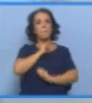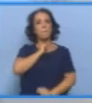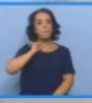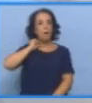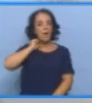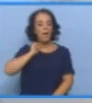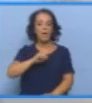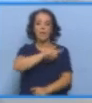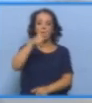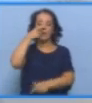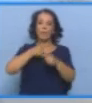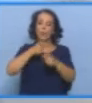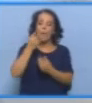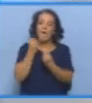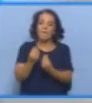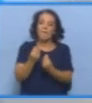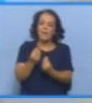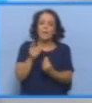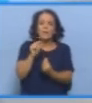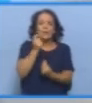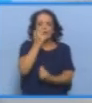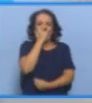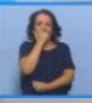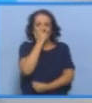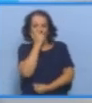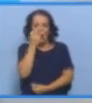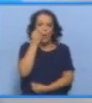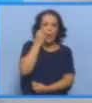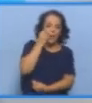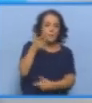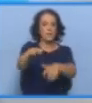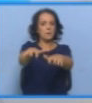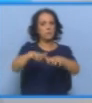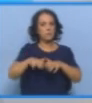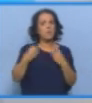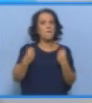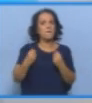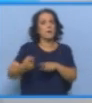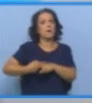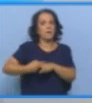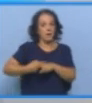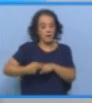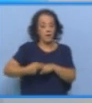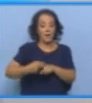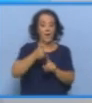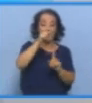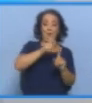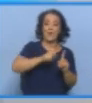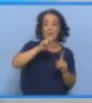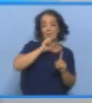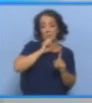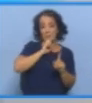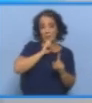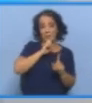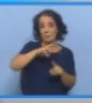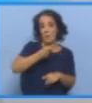era acarinhado e ao mesmo tempo com algo de curiosidade. Assim, uma assembleia muito assim, interessante, e em que o Dom Manuel Martins, de facto,